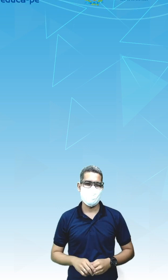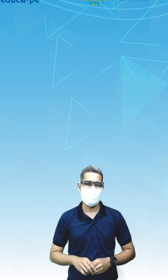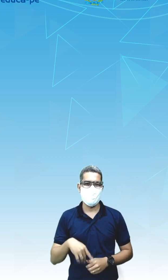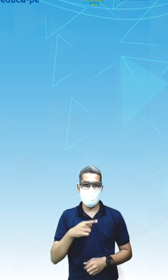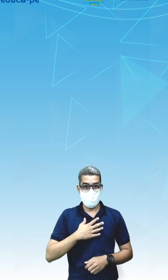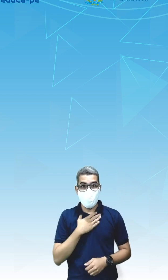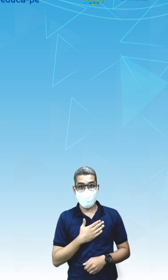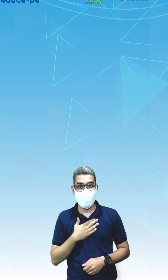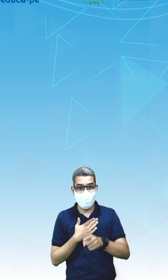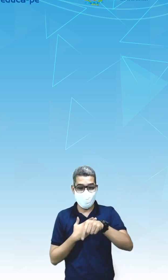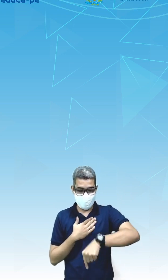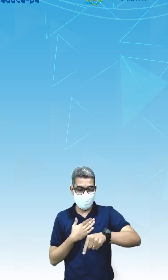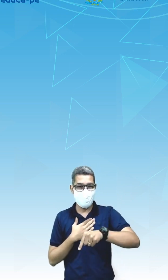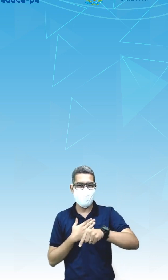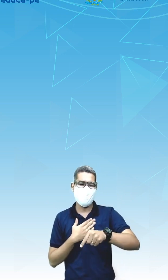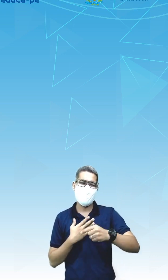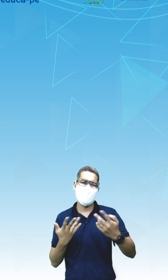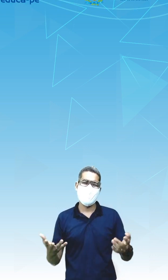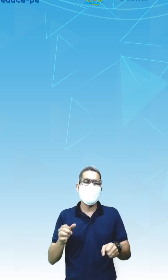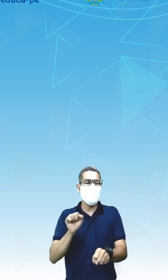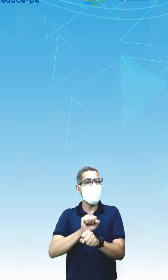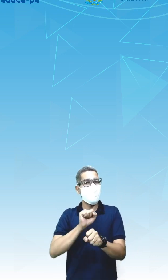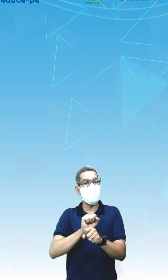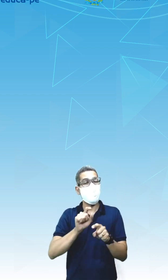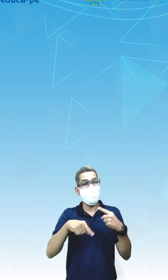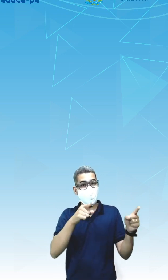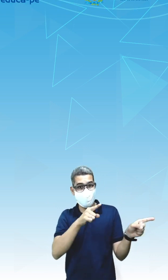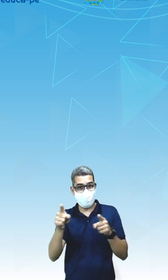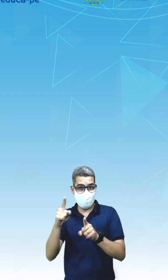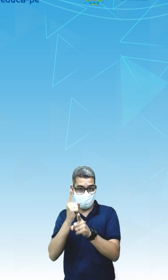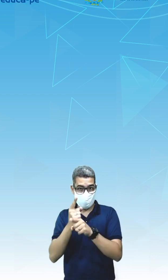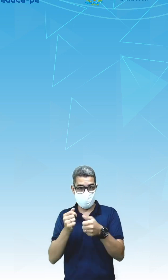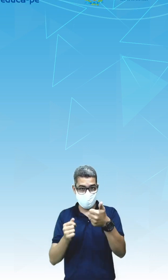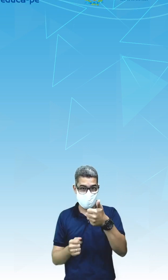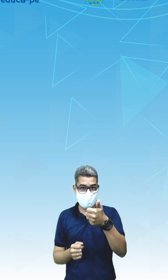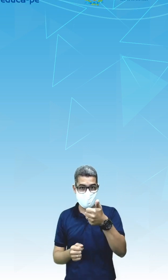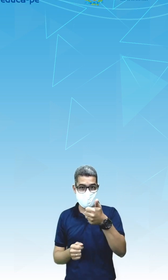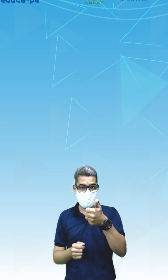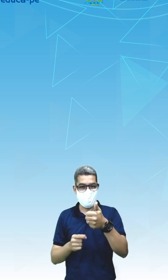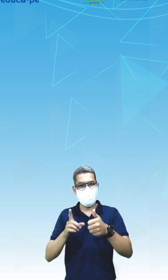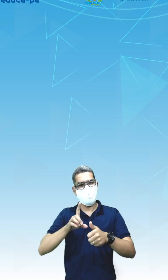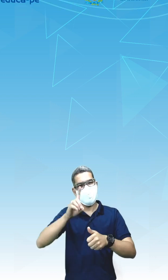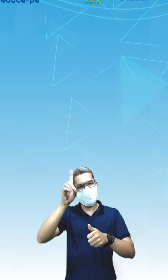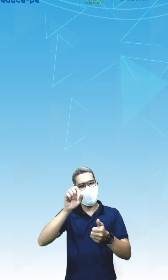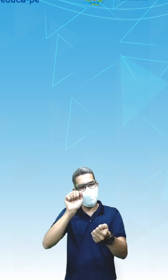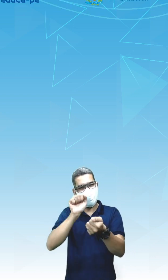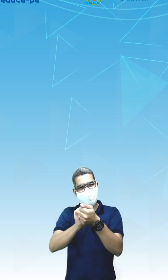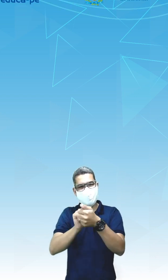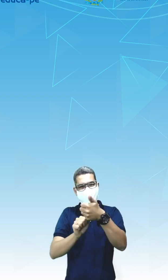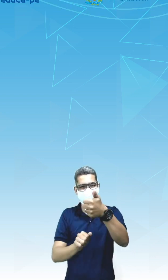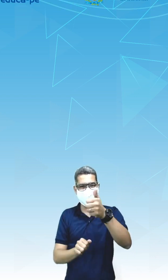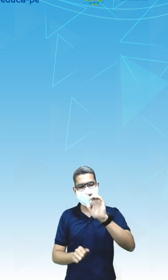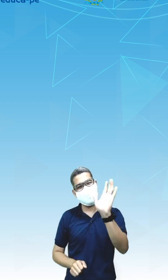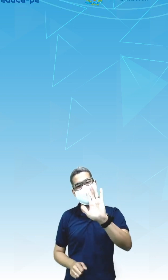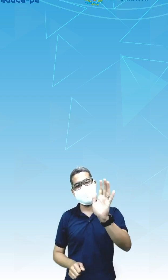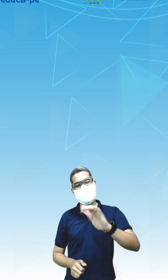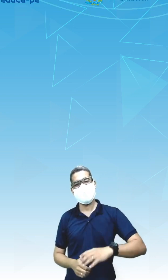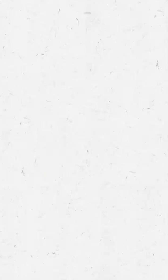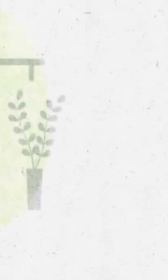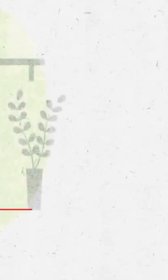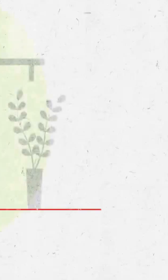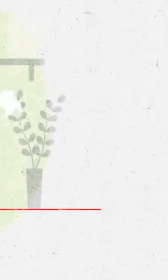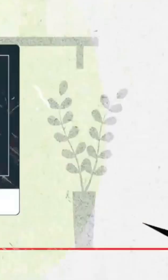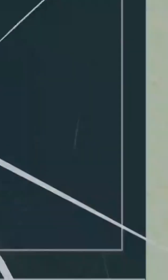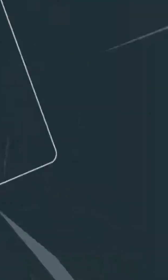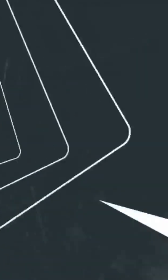hoje? Então, eu fico esperando você na próxima aula, tá bom? Fique com Deus, meus cotoco de gente. Tchau!